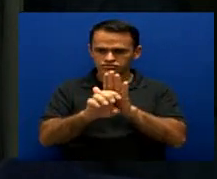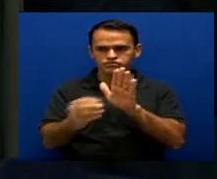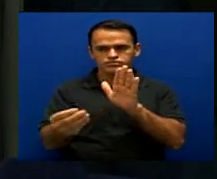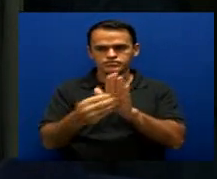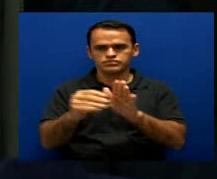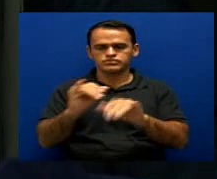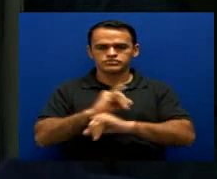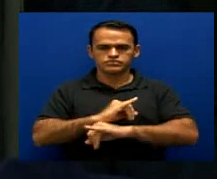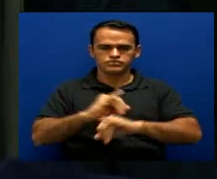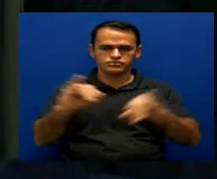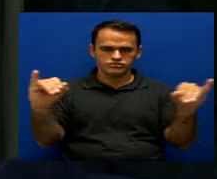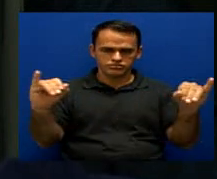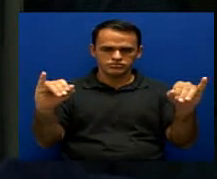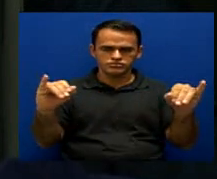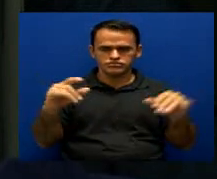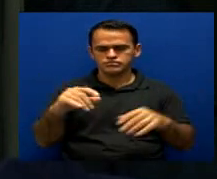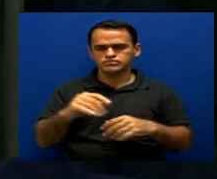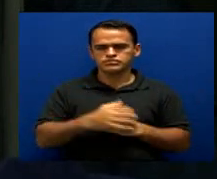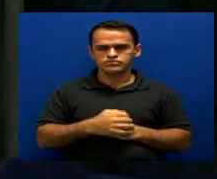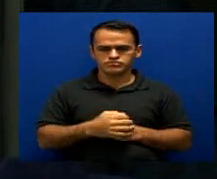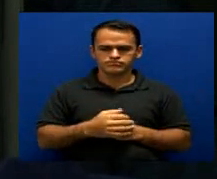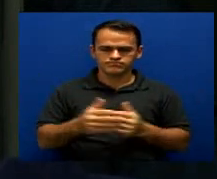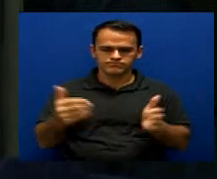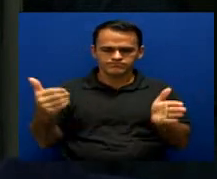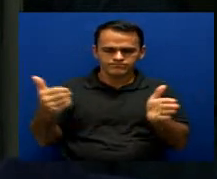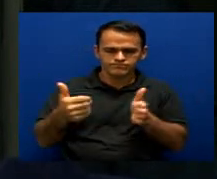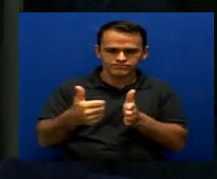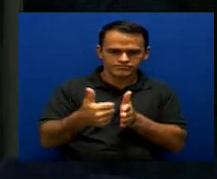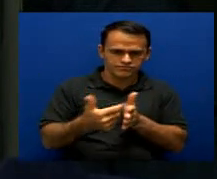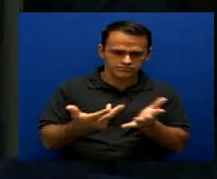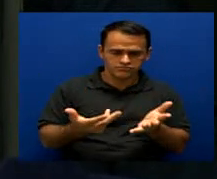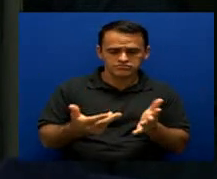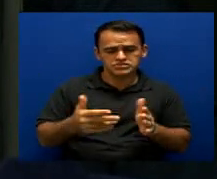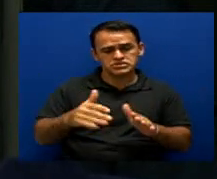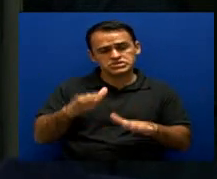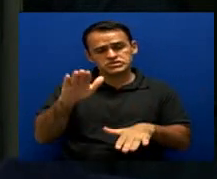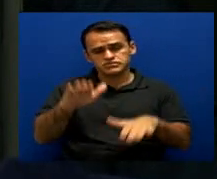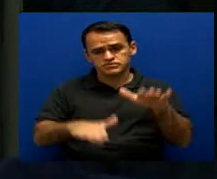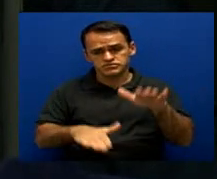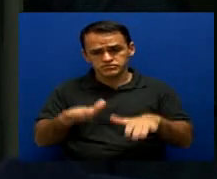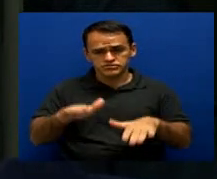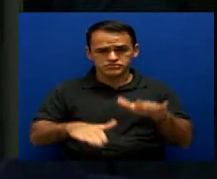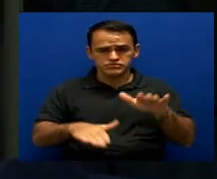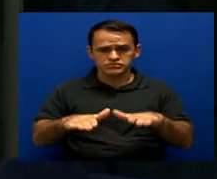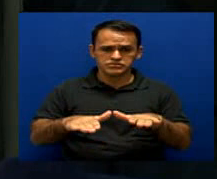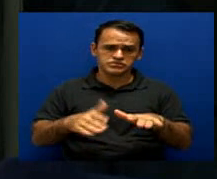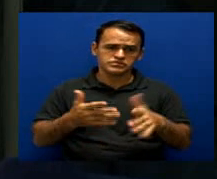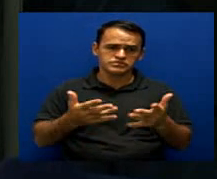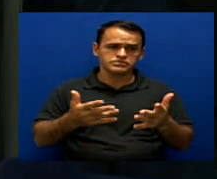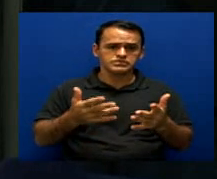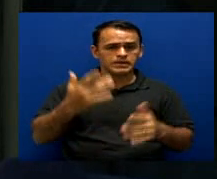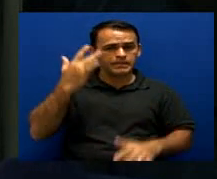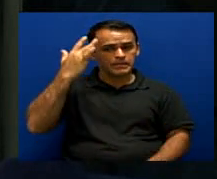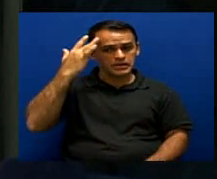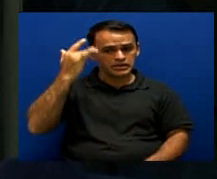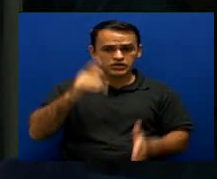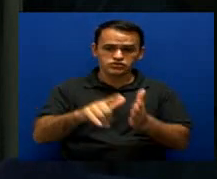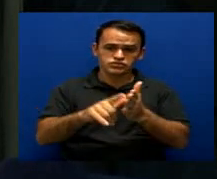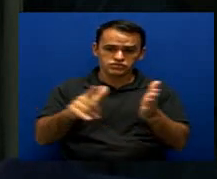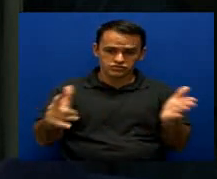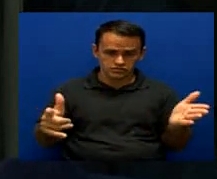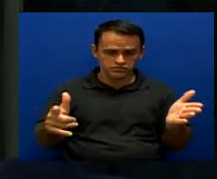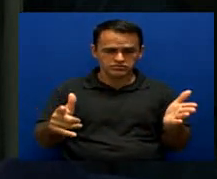então a gente escuta o espaço para fazer as eleições provavelmente não acredito que vá sair a maioria amanhã no jornal do município